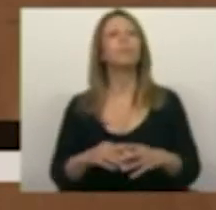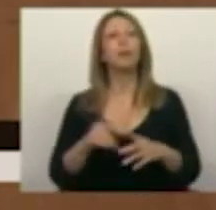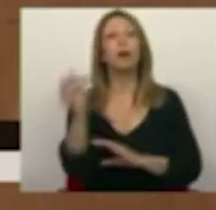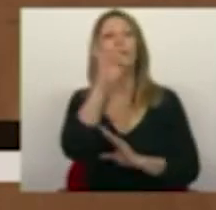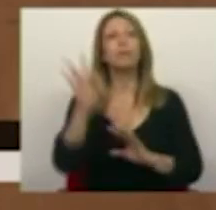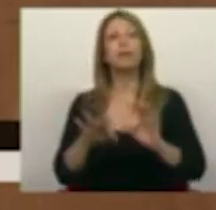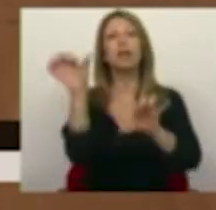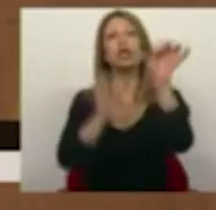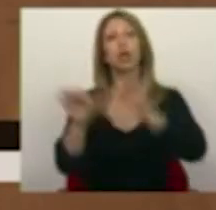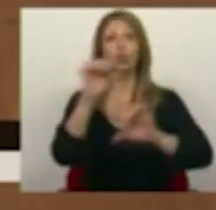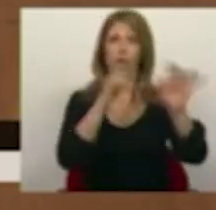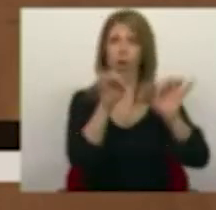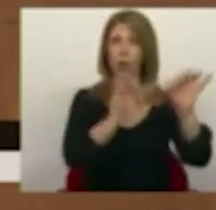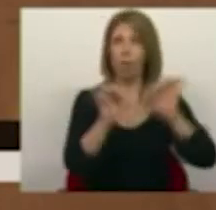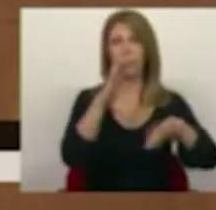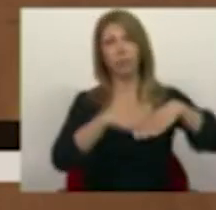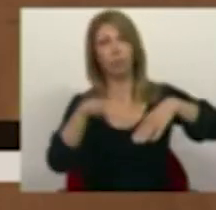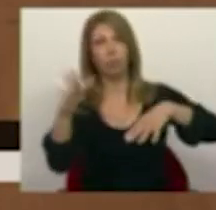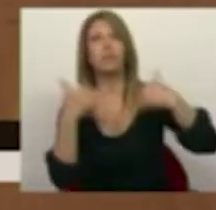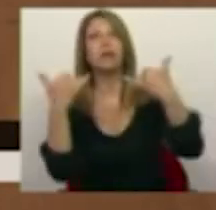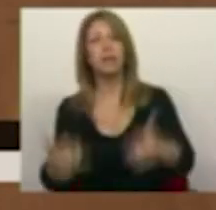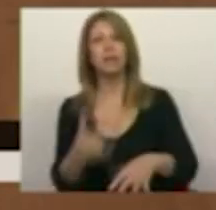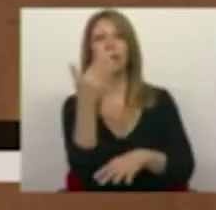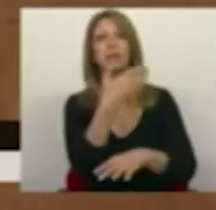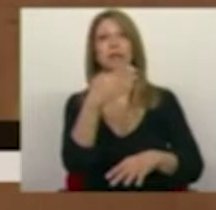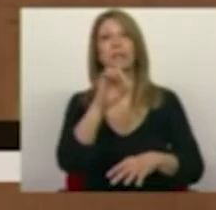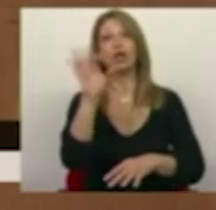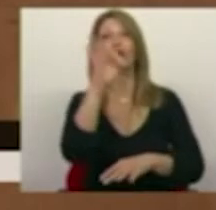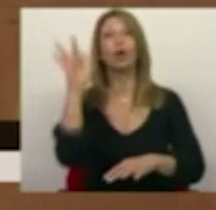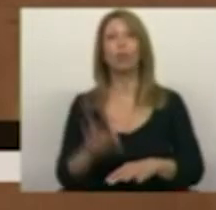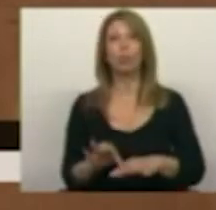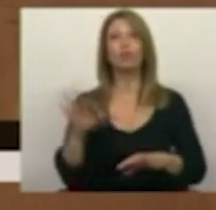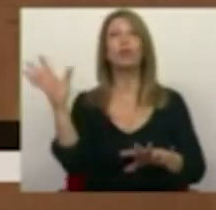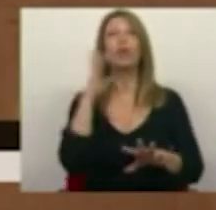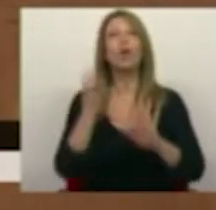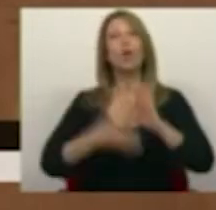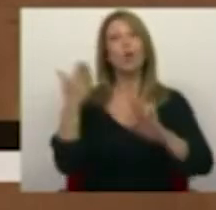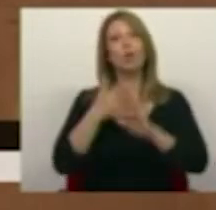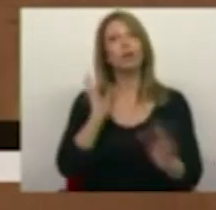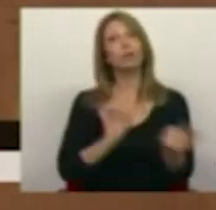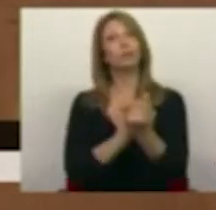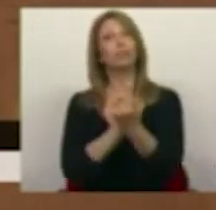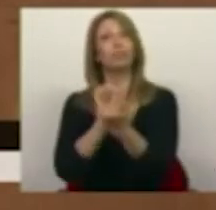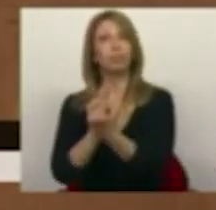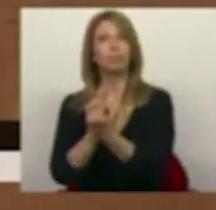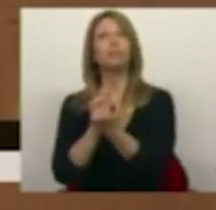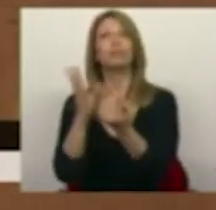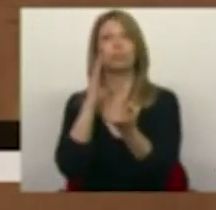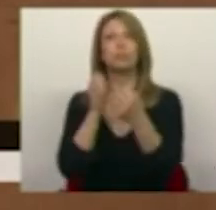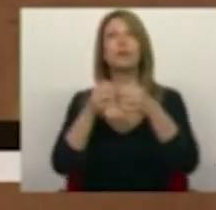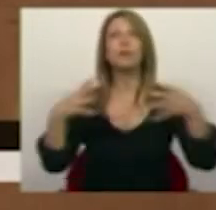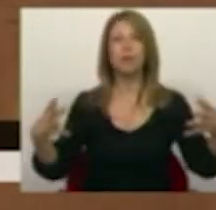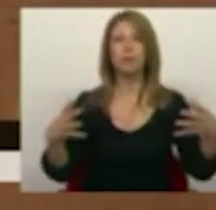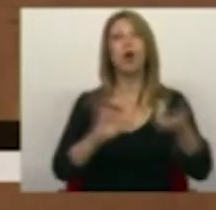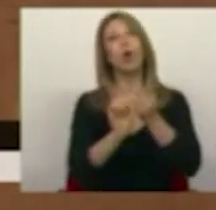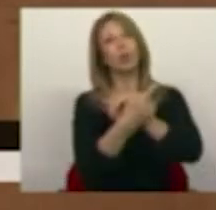cirurgias do ambulatório atingiu os 66%, o número de atendimentos de urgência cresceu também, ao contrário daquilo que gostaríamos